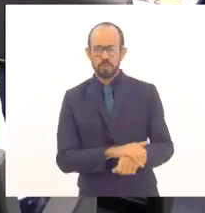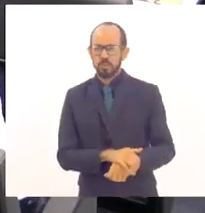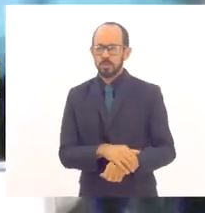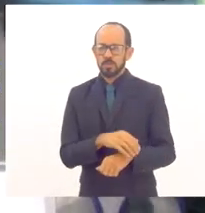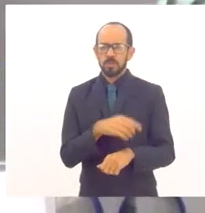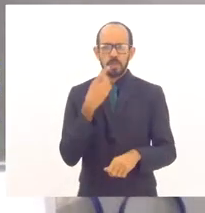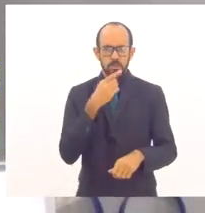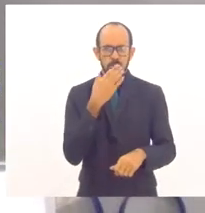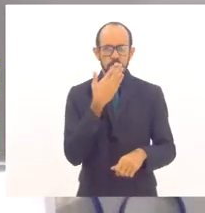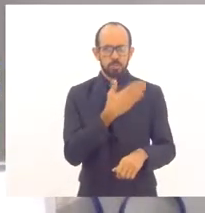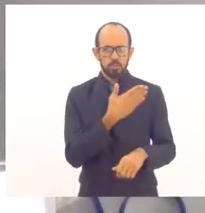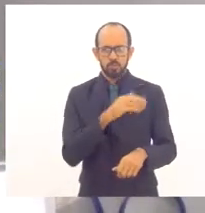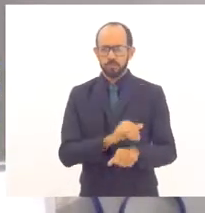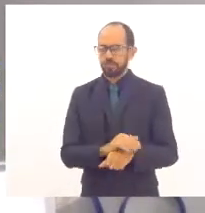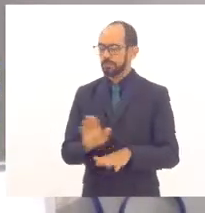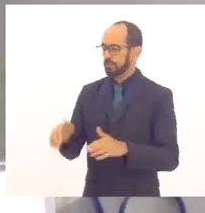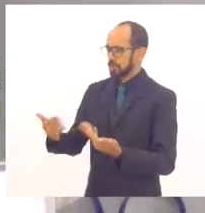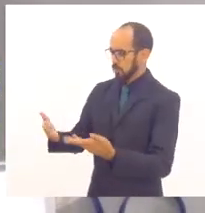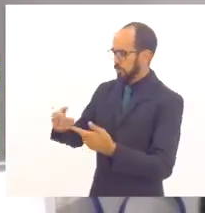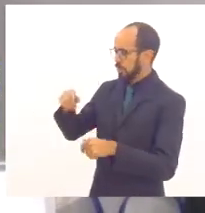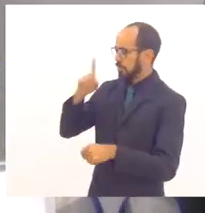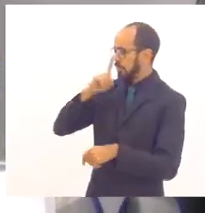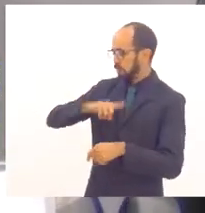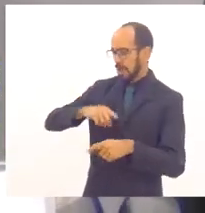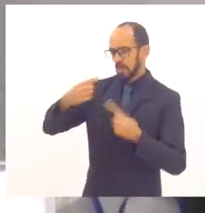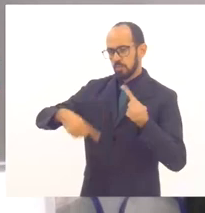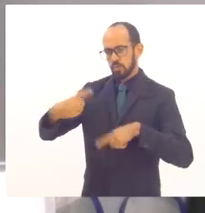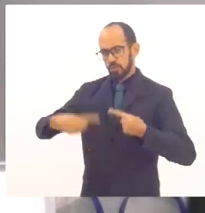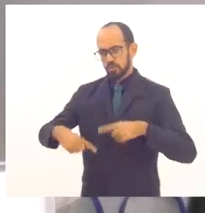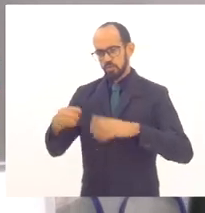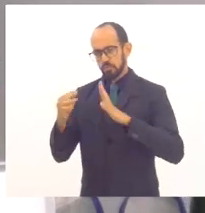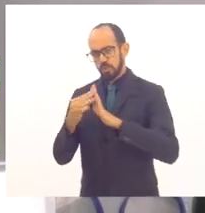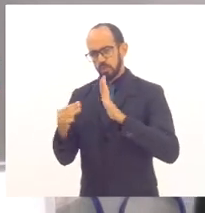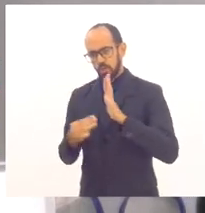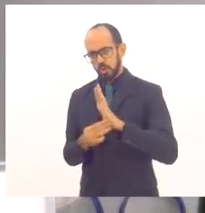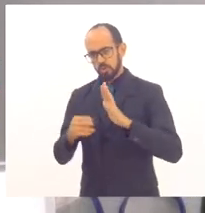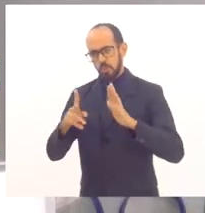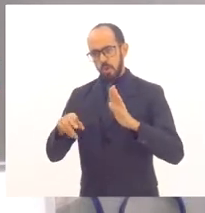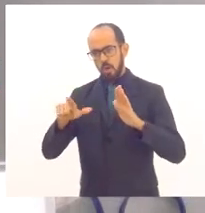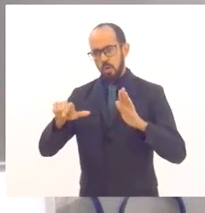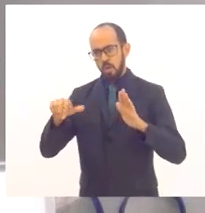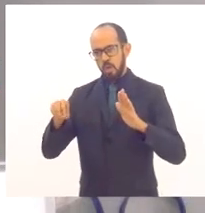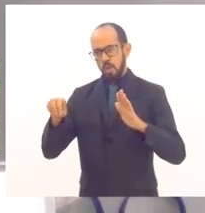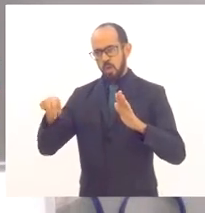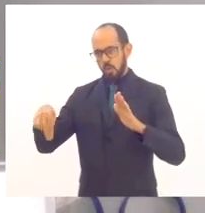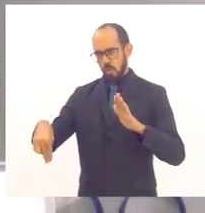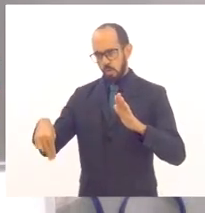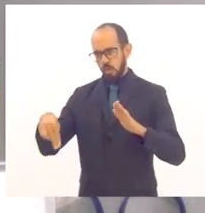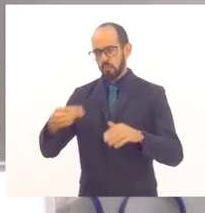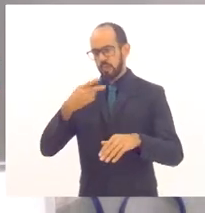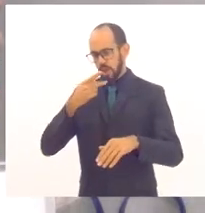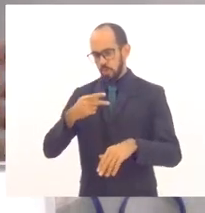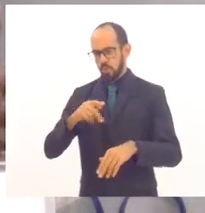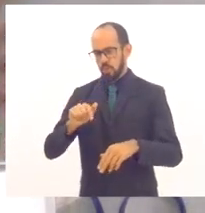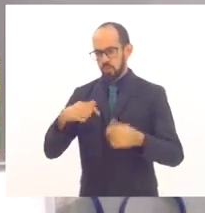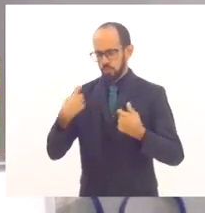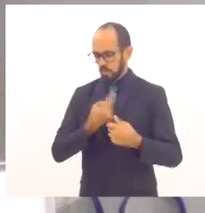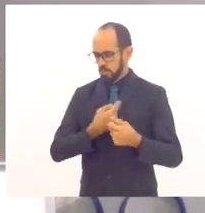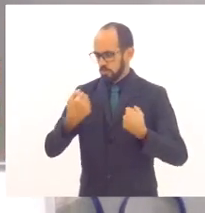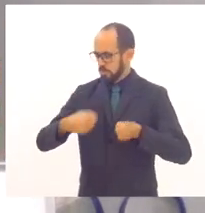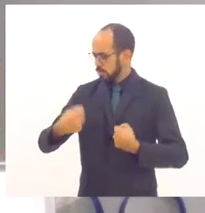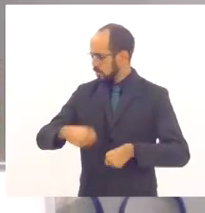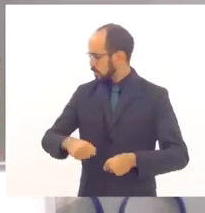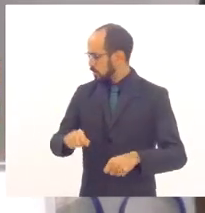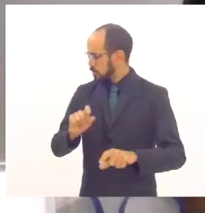primeiro, um equívoco político-metodológico, como o Leon colocou, inclusive. Né? A gente precisa trazer